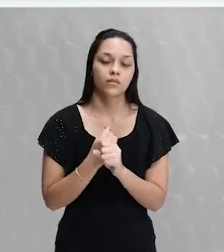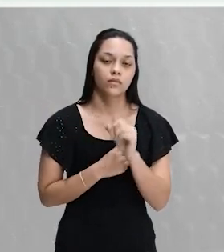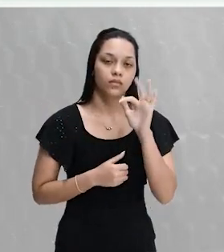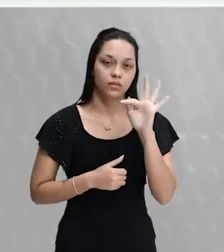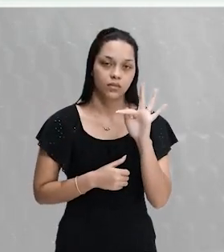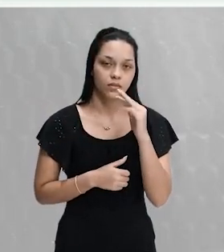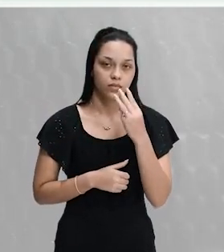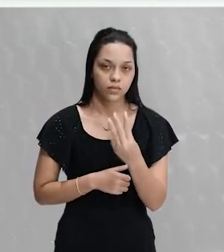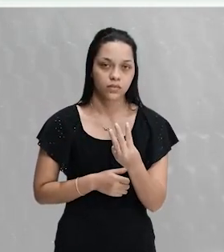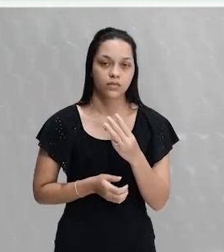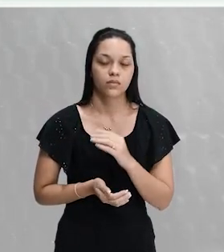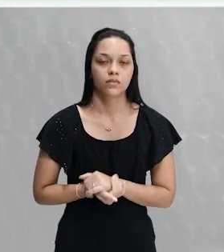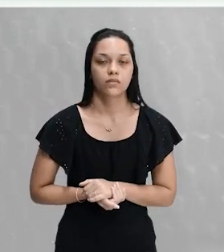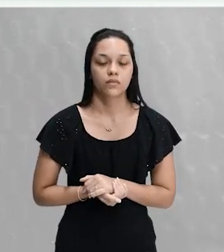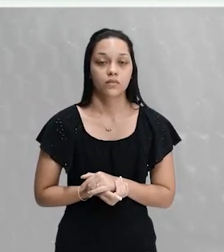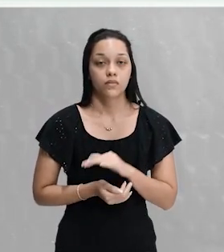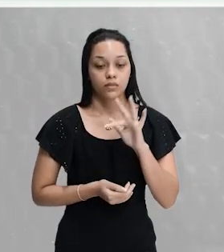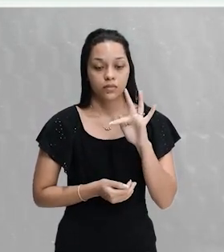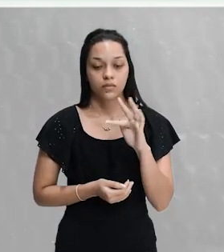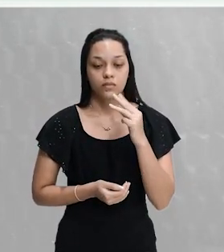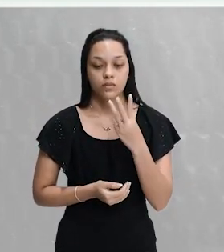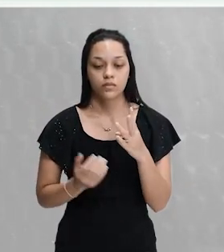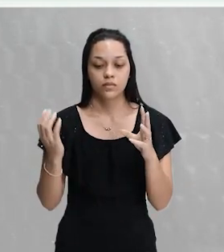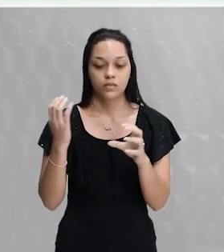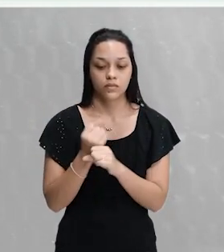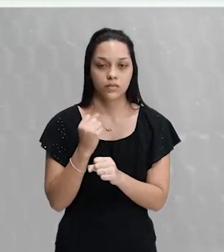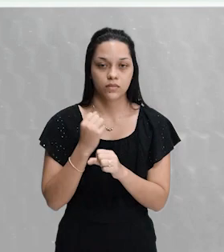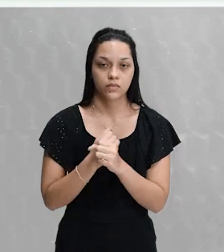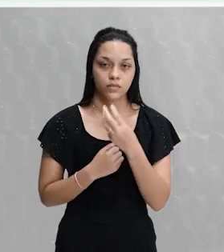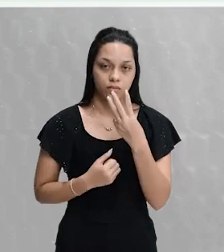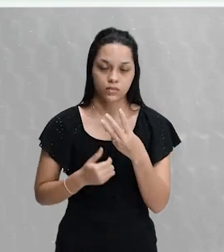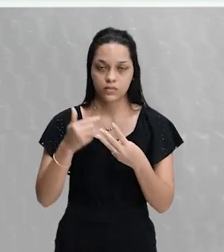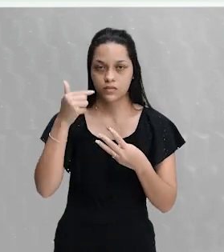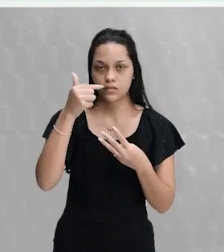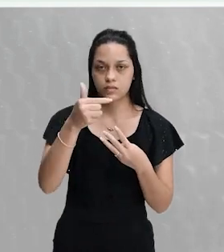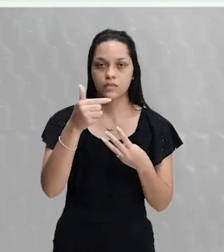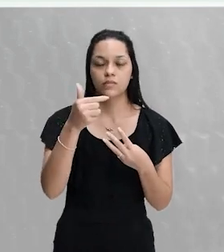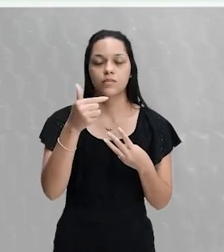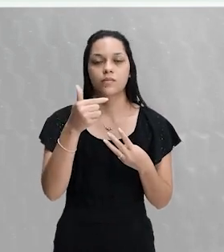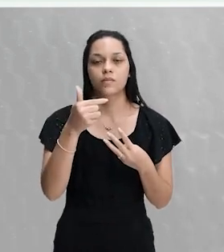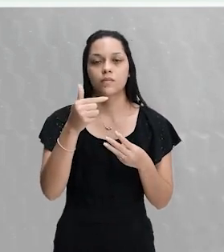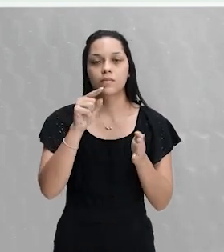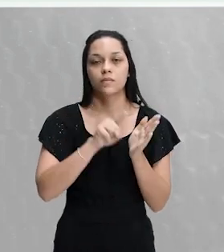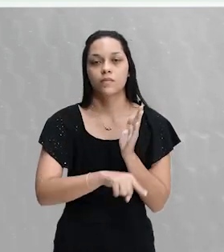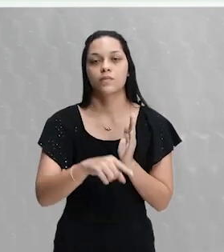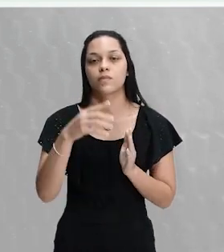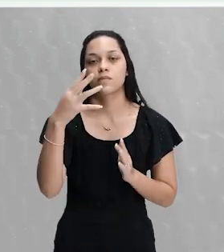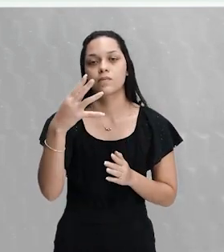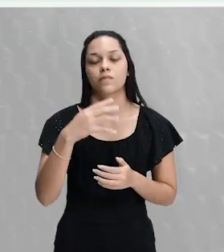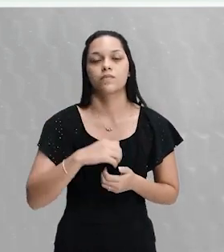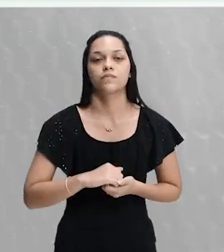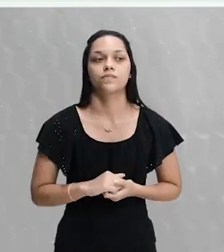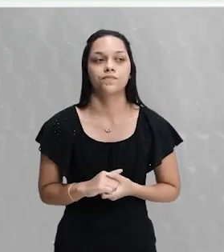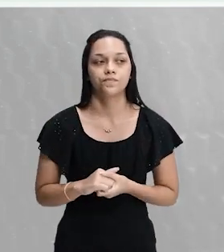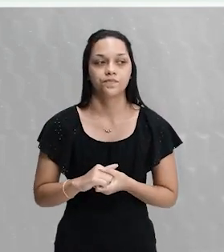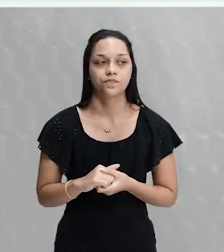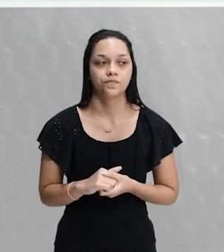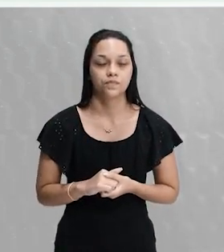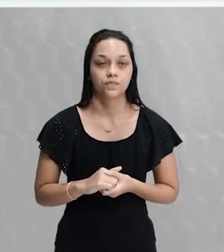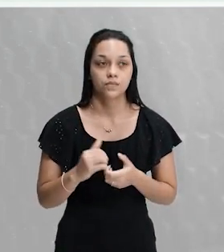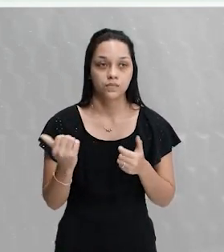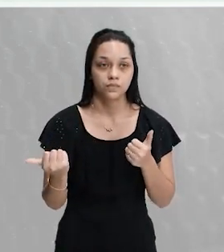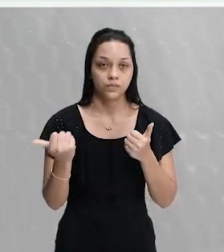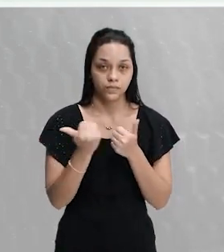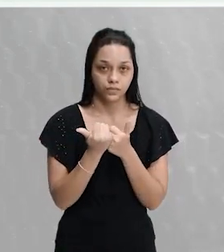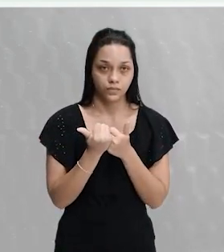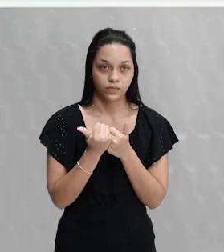3. Então, o f de 3 vai ser igual a 3 ao quadrado menos 4. Só